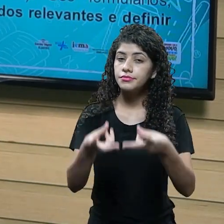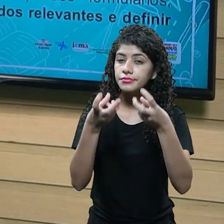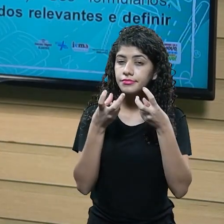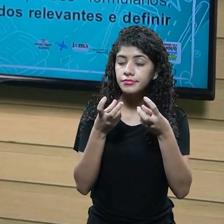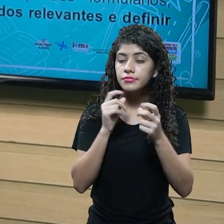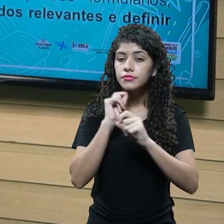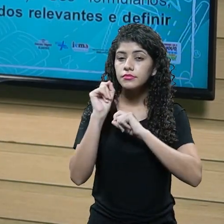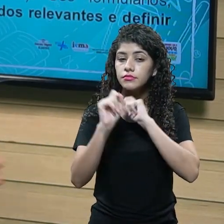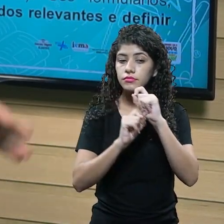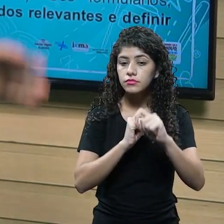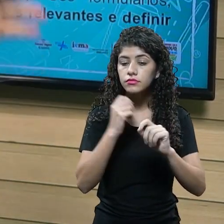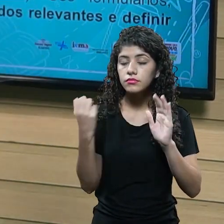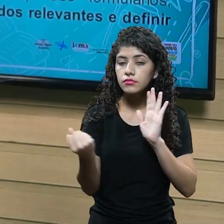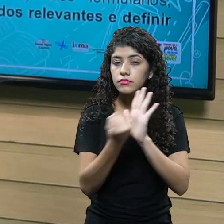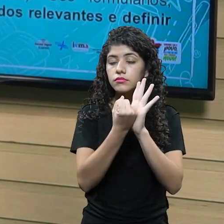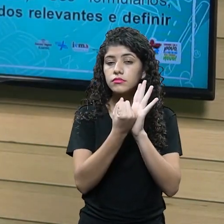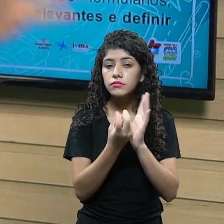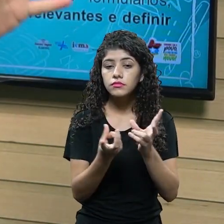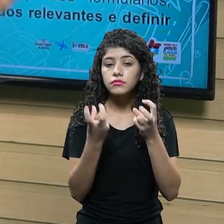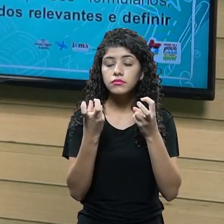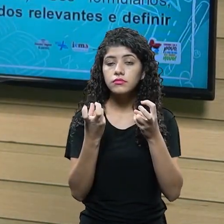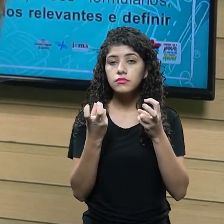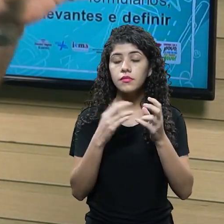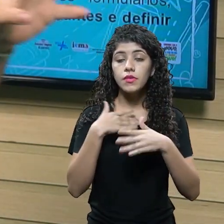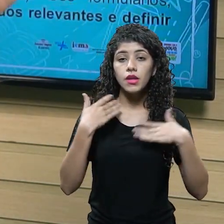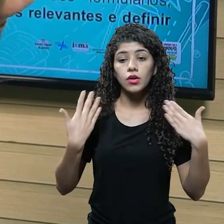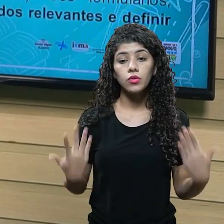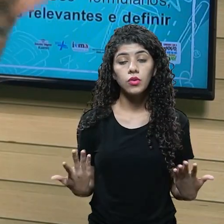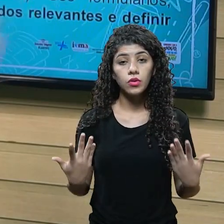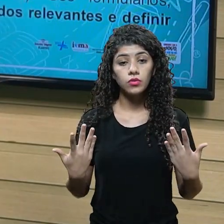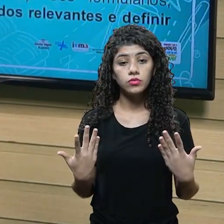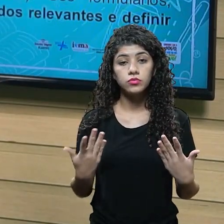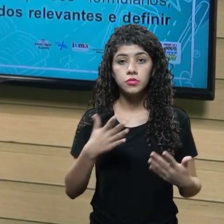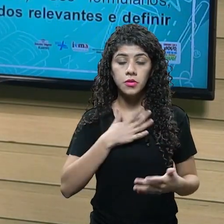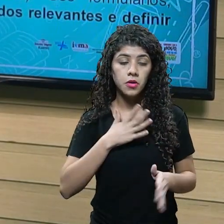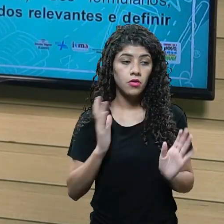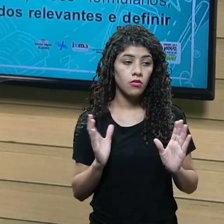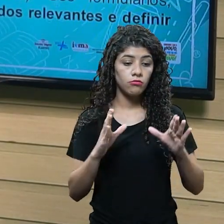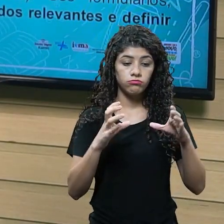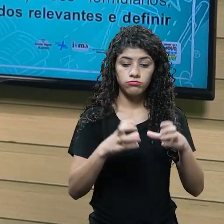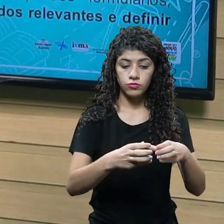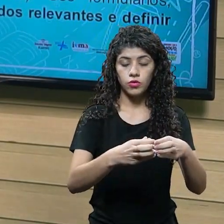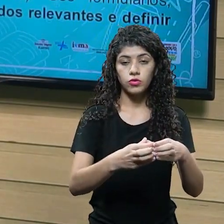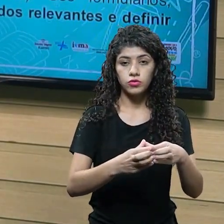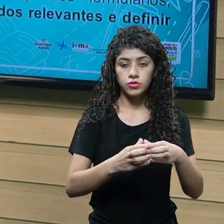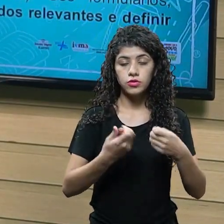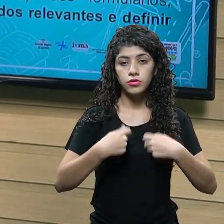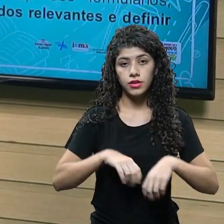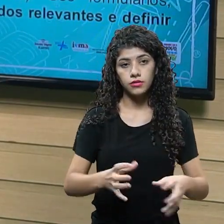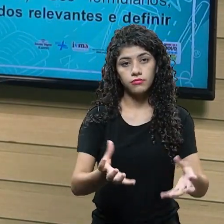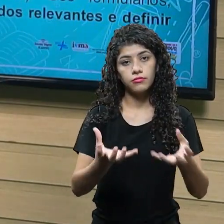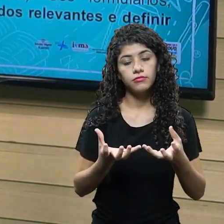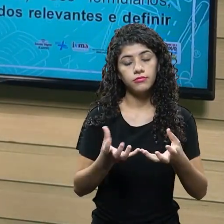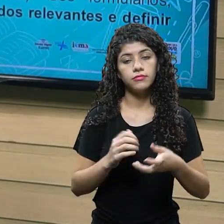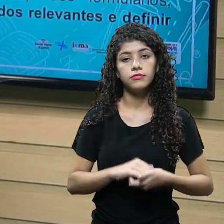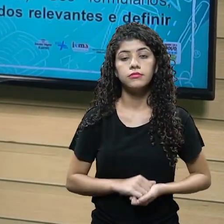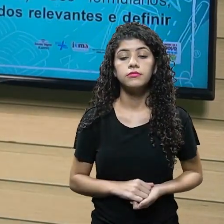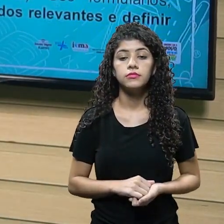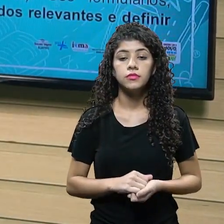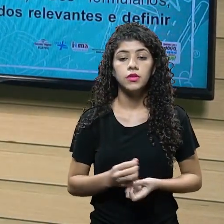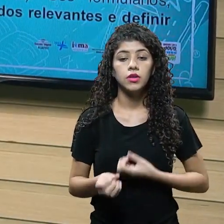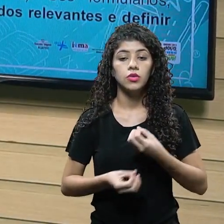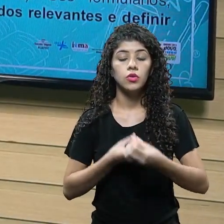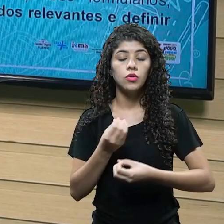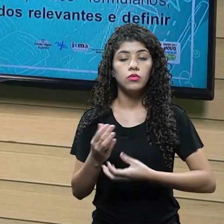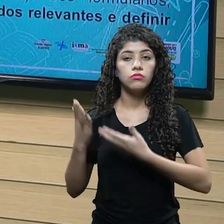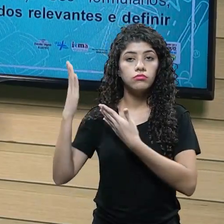observar, a marca tem que observar, tá? Qual é a comunidade padrão que ela quer atingir. Qual é o público ideal que ela tem que atingir. Como é que está falando aqui?